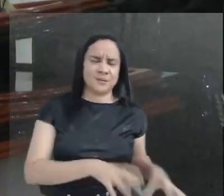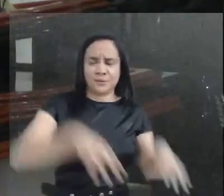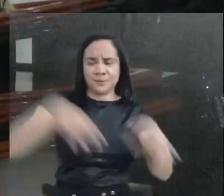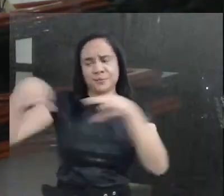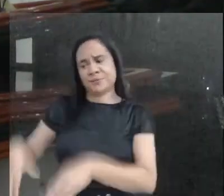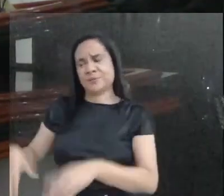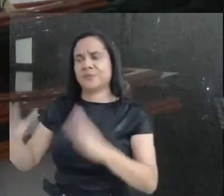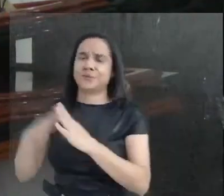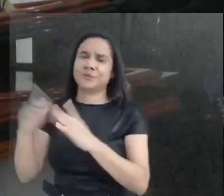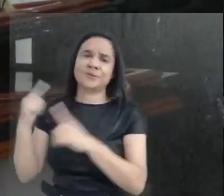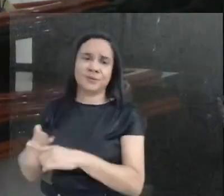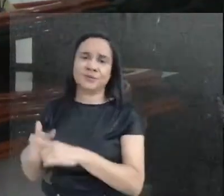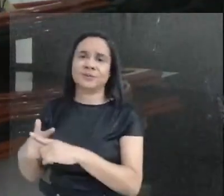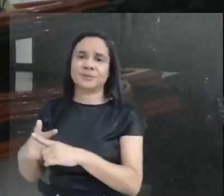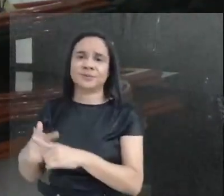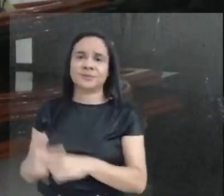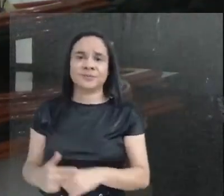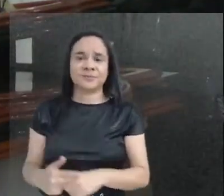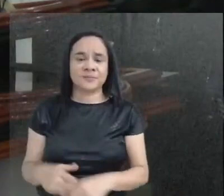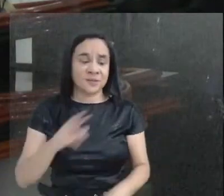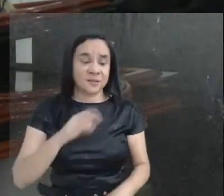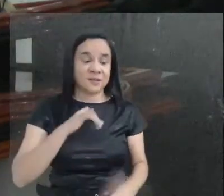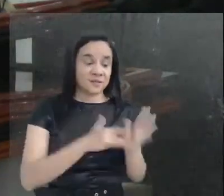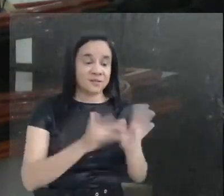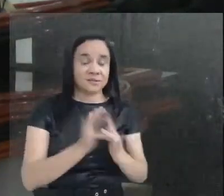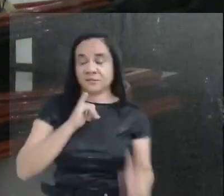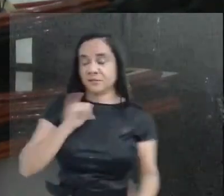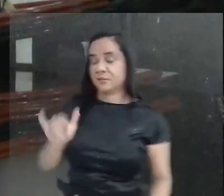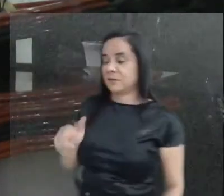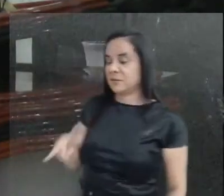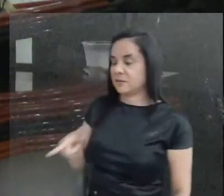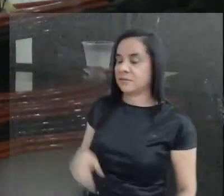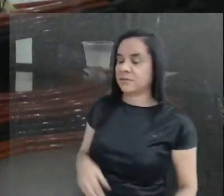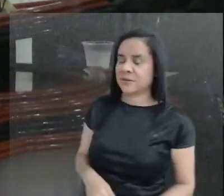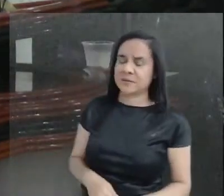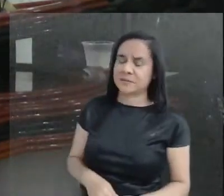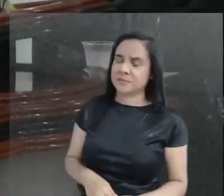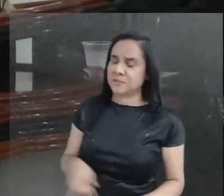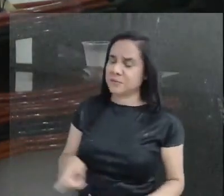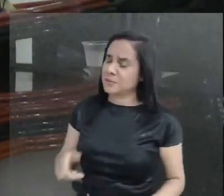carta. Mulher, não é lícito